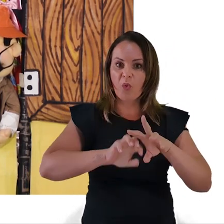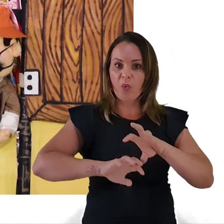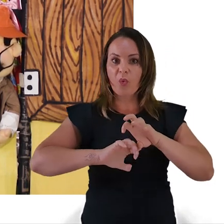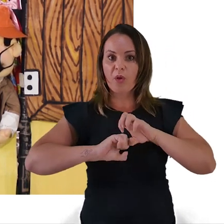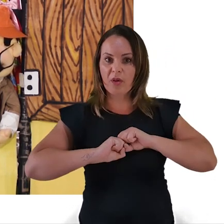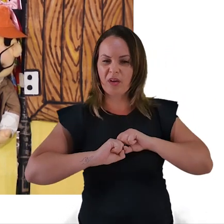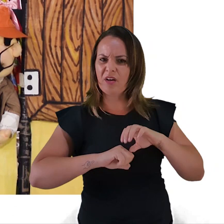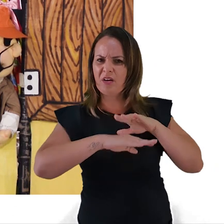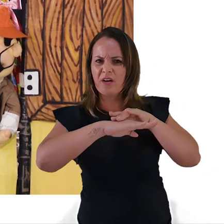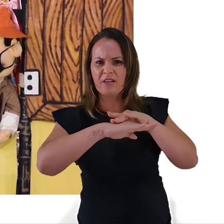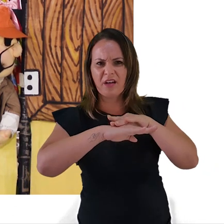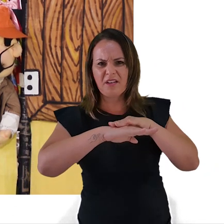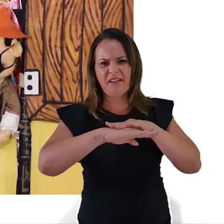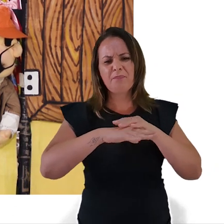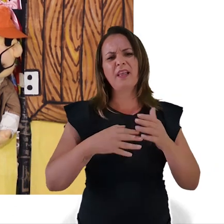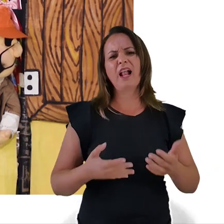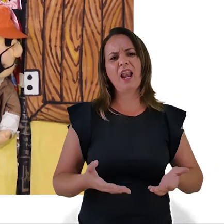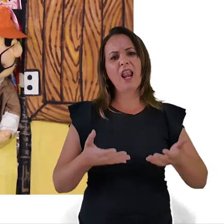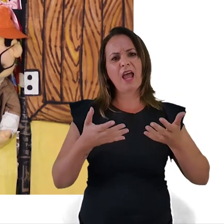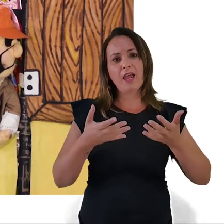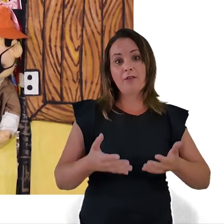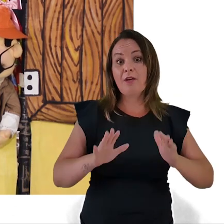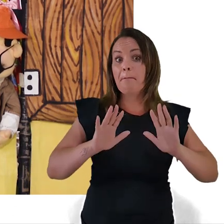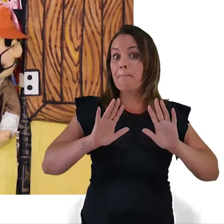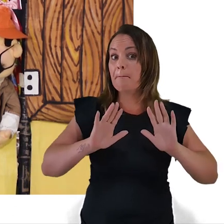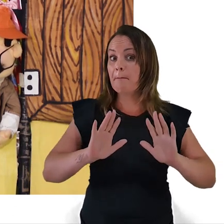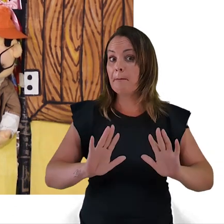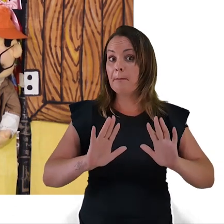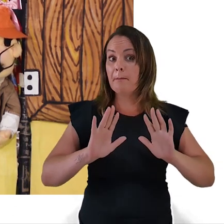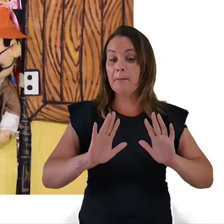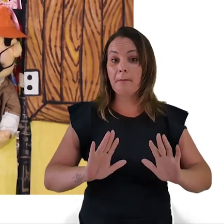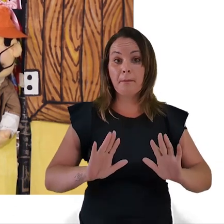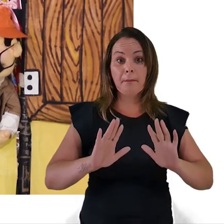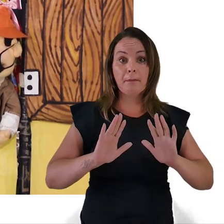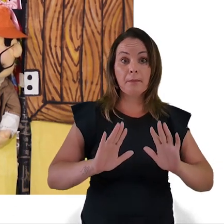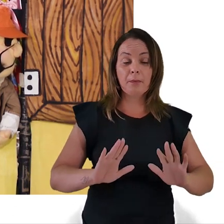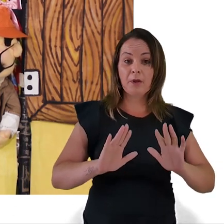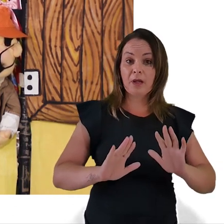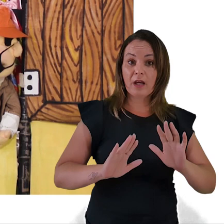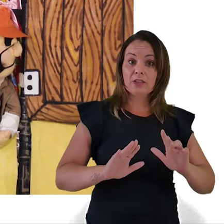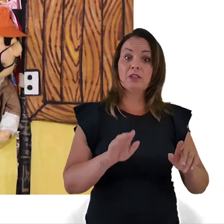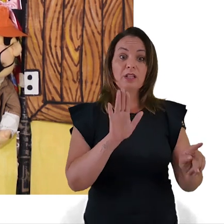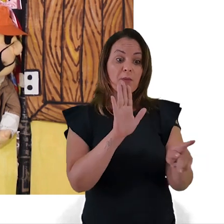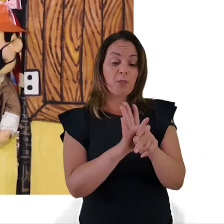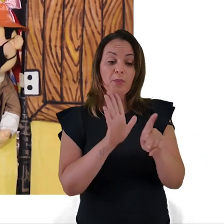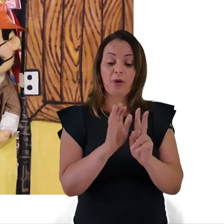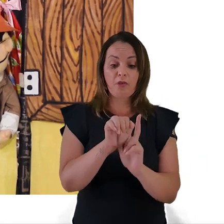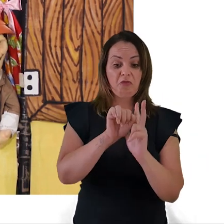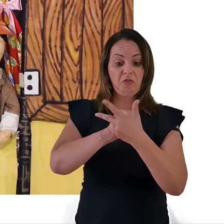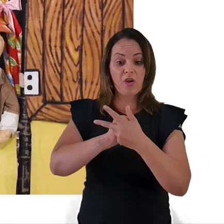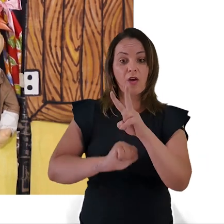doença mais leve, porém as imunizava do vírus da varíola, que era